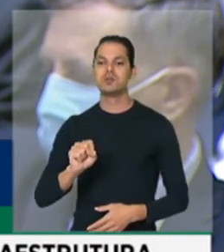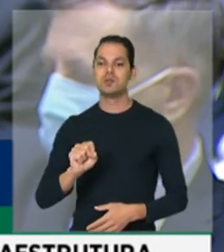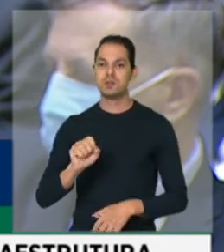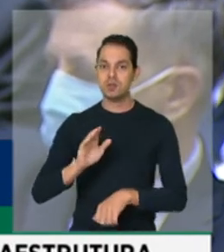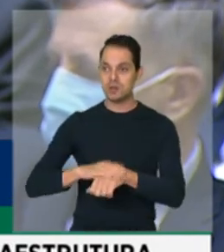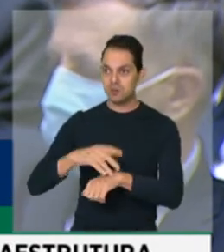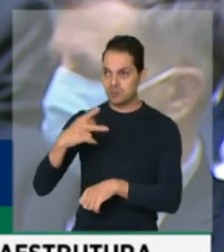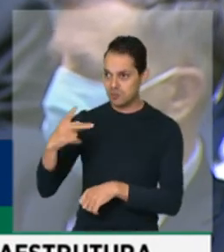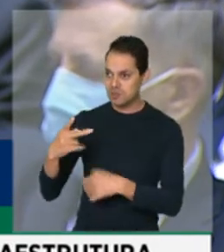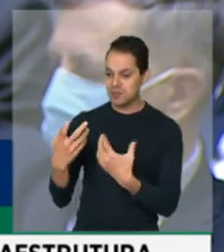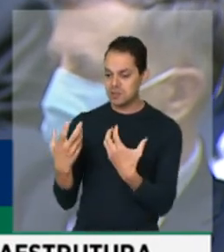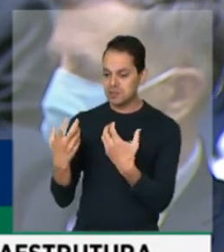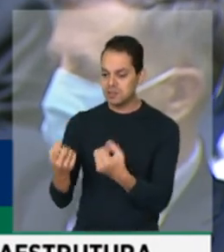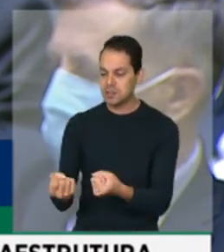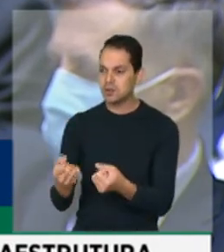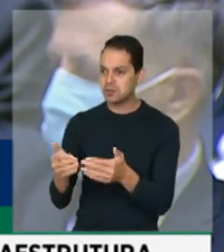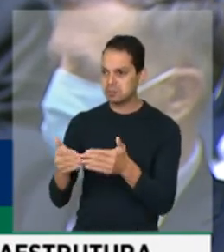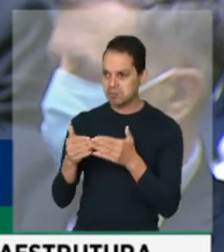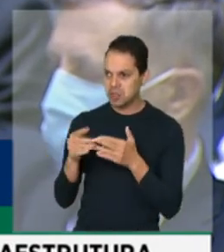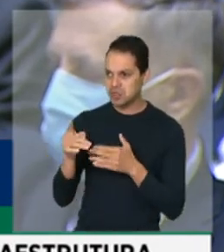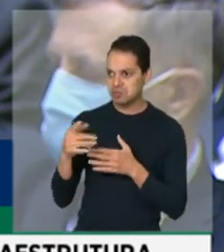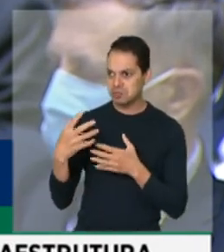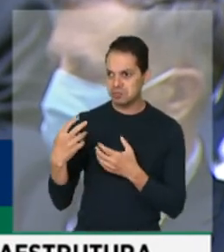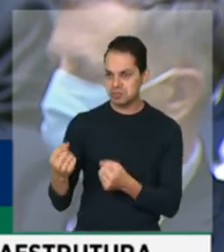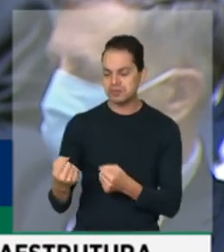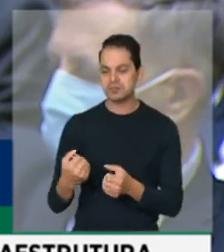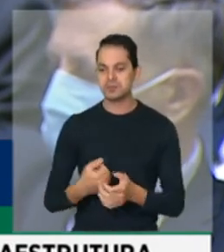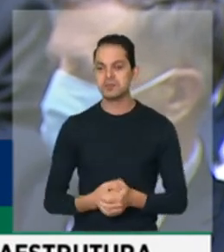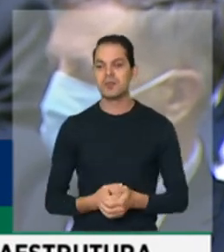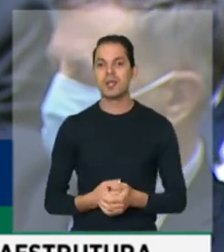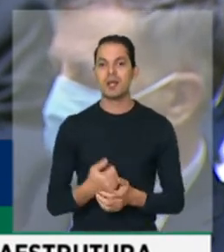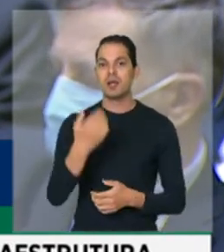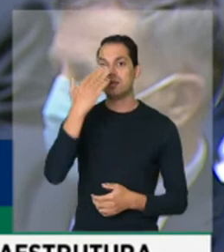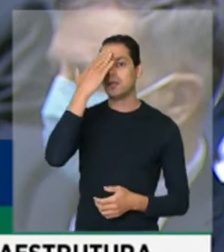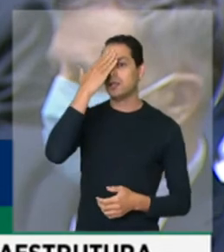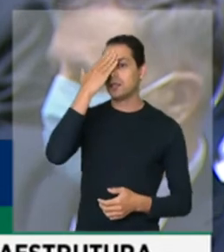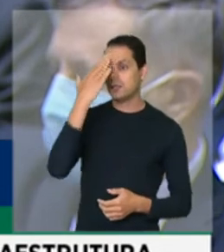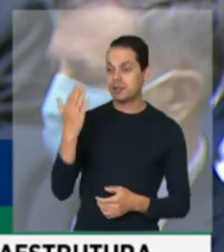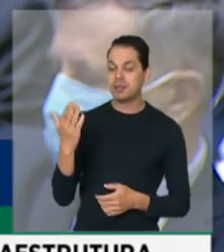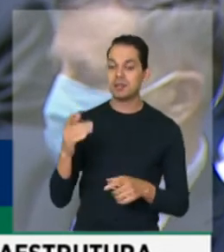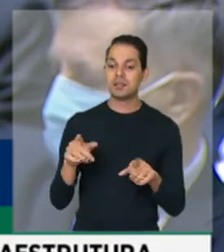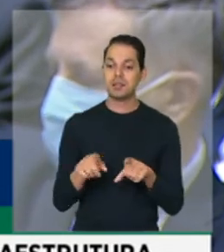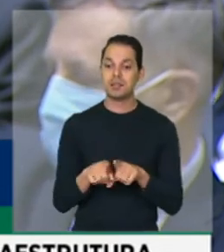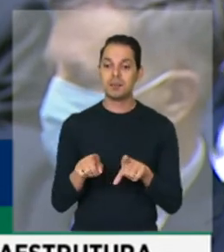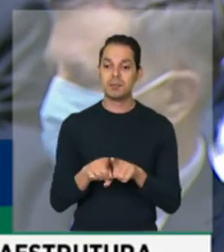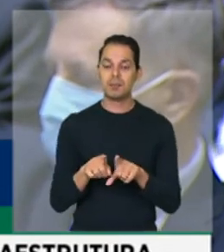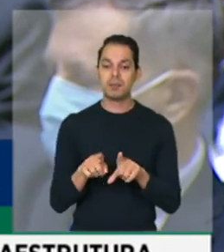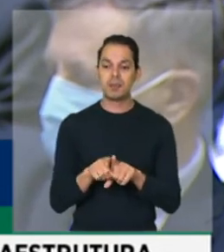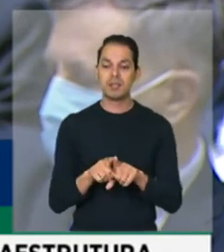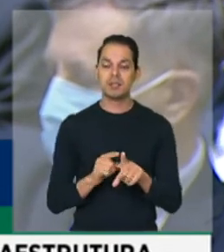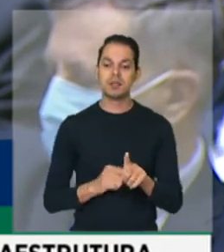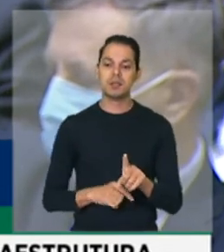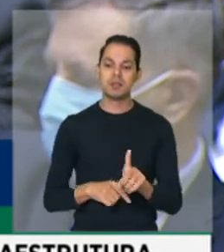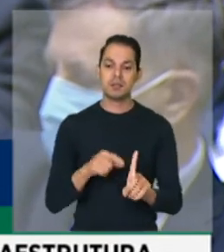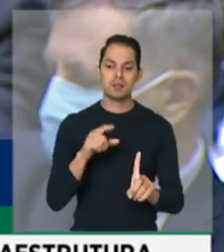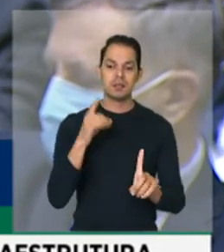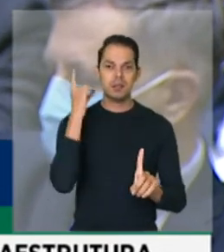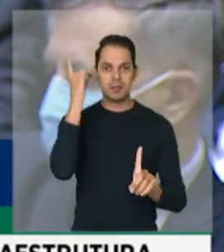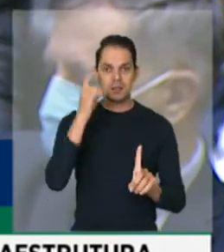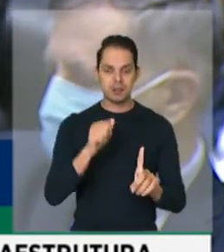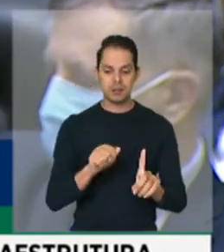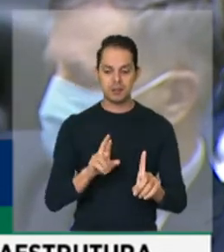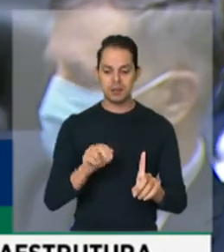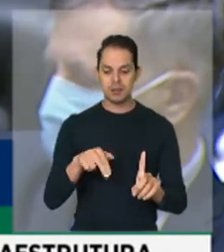atendeu essa nossa demanda e nós agradecemos, inclusive, a indicação do deputado Arnaldo Jardim